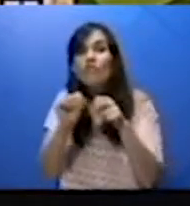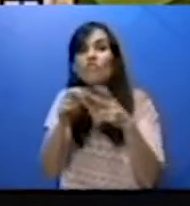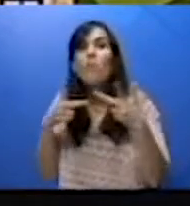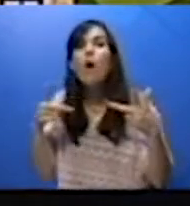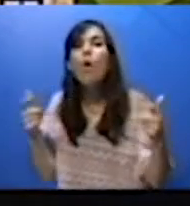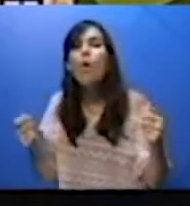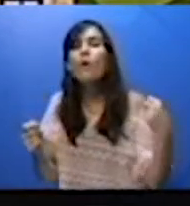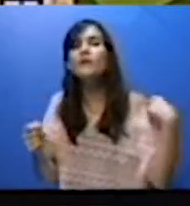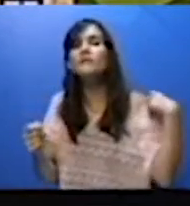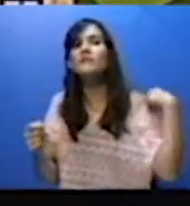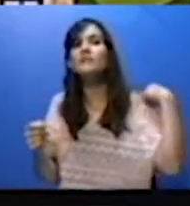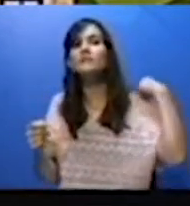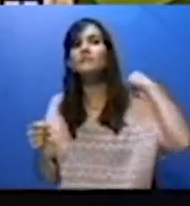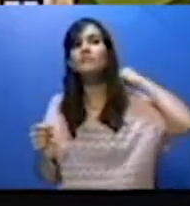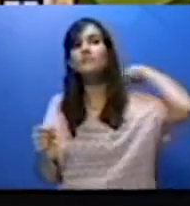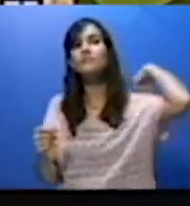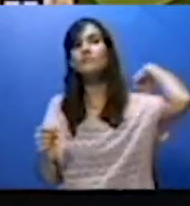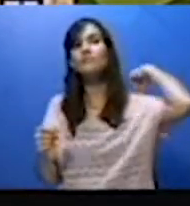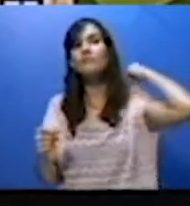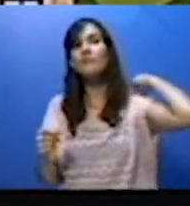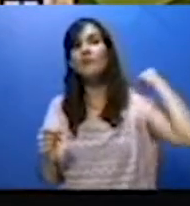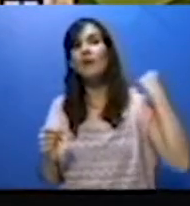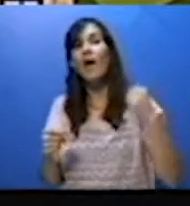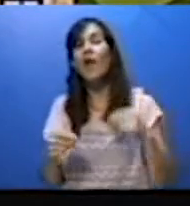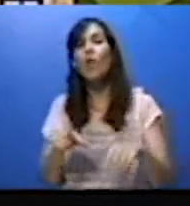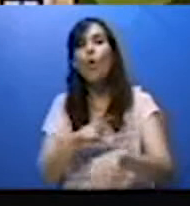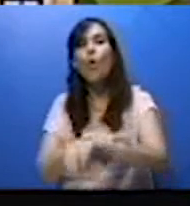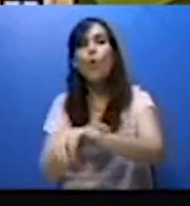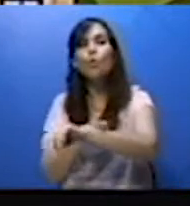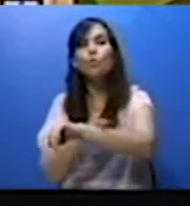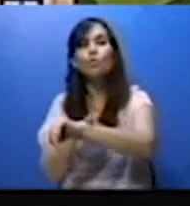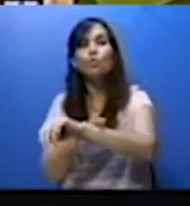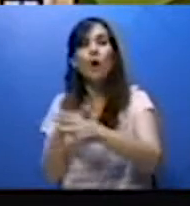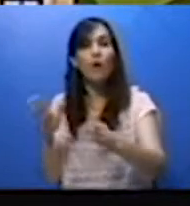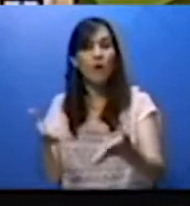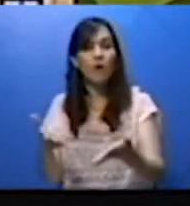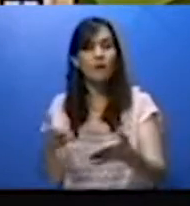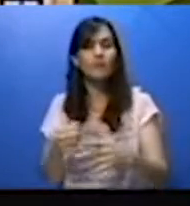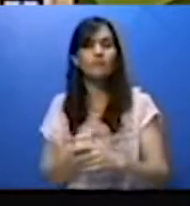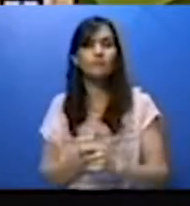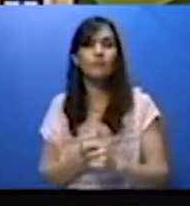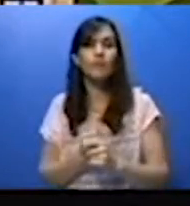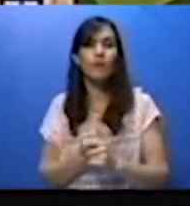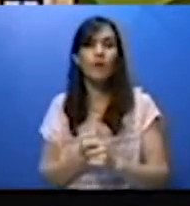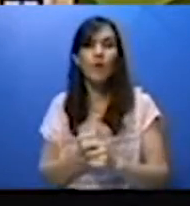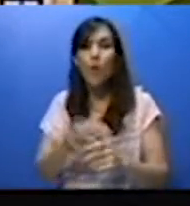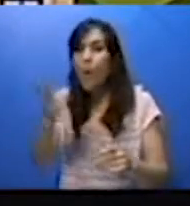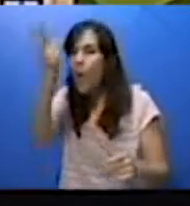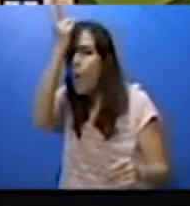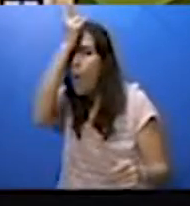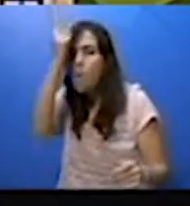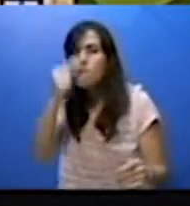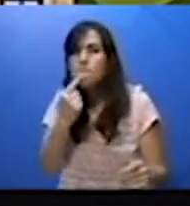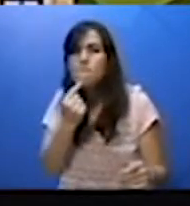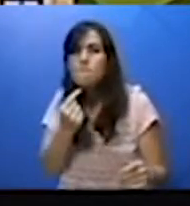bode lá na cor roxa já tá gente ó aqui o bode muito astuto decidiu fazer